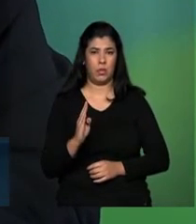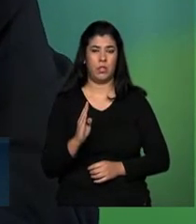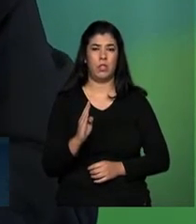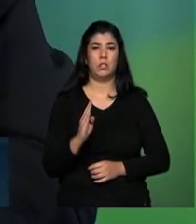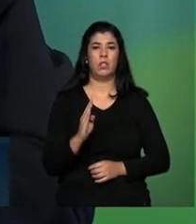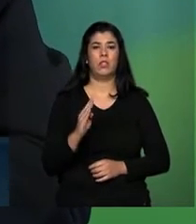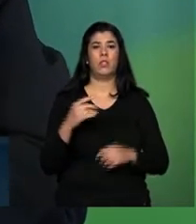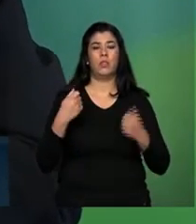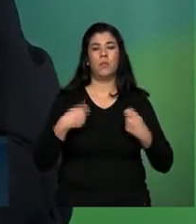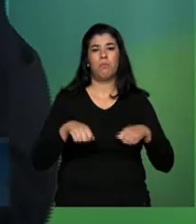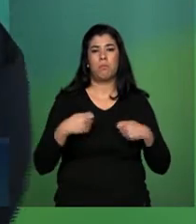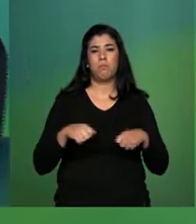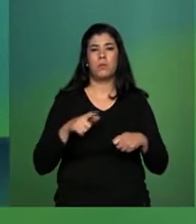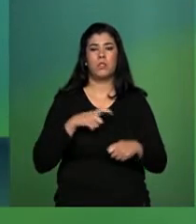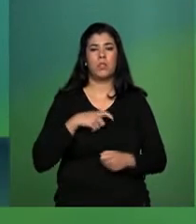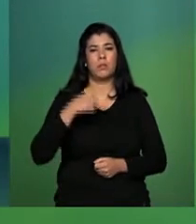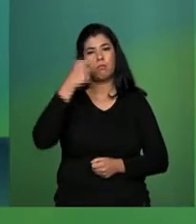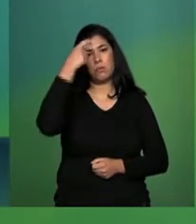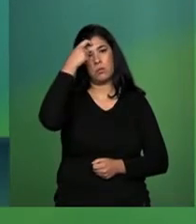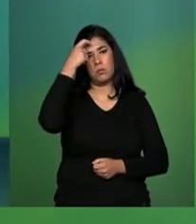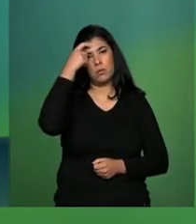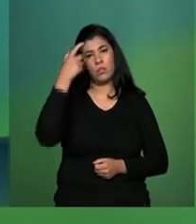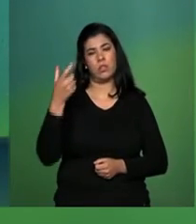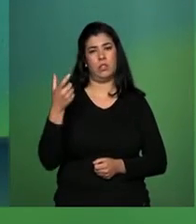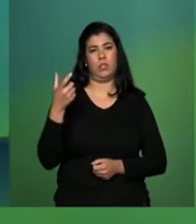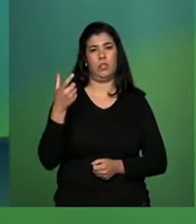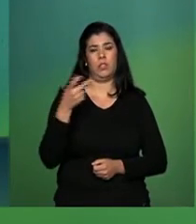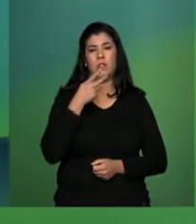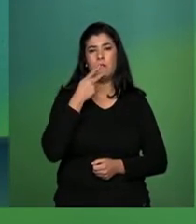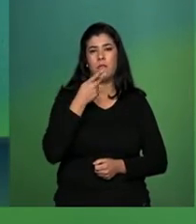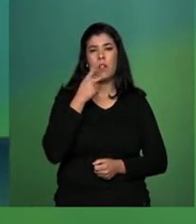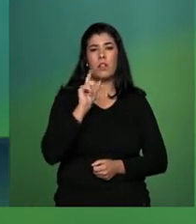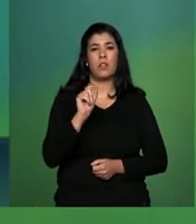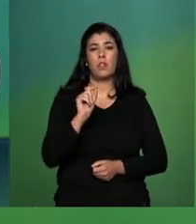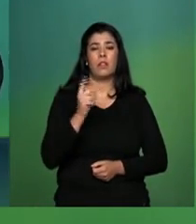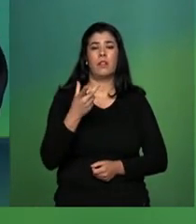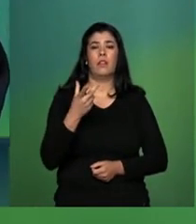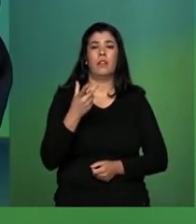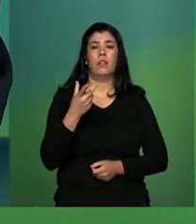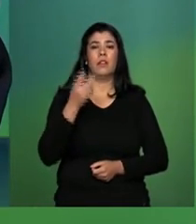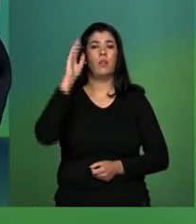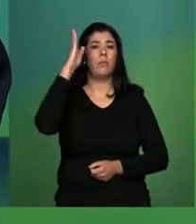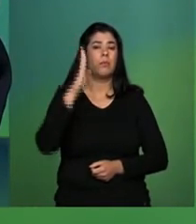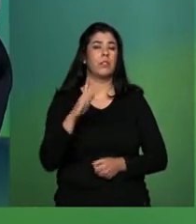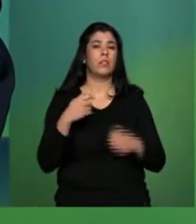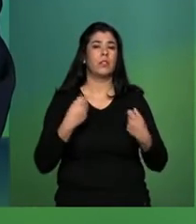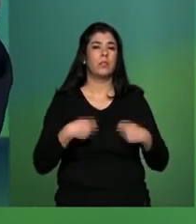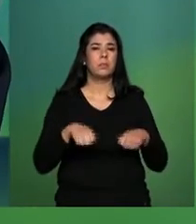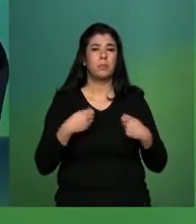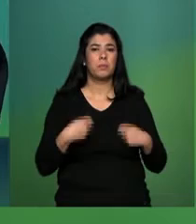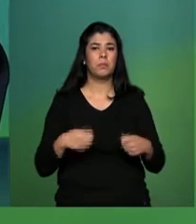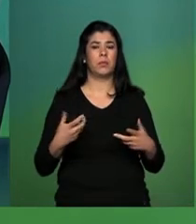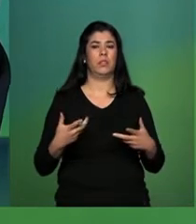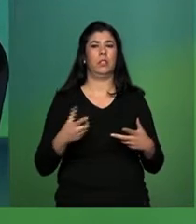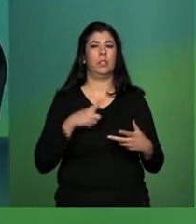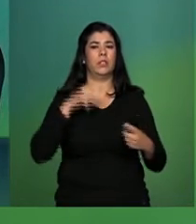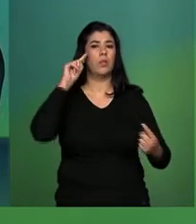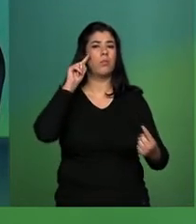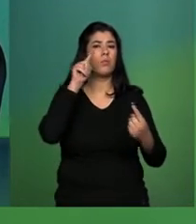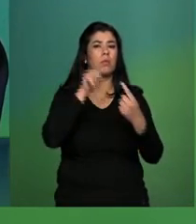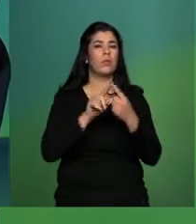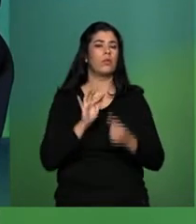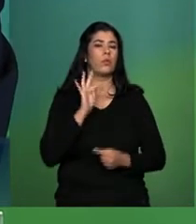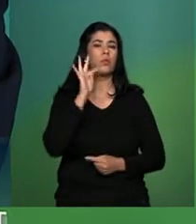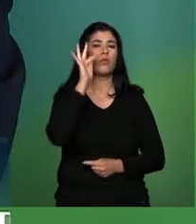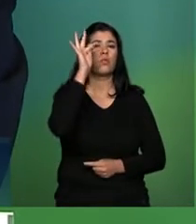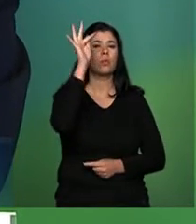Brasil tem que se conscientizar de que nós precisamos estar no mundo, que o Brasil, se quiser ter projeção,